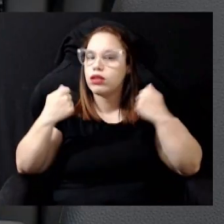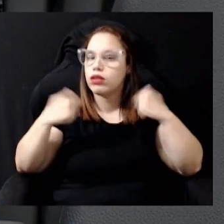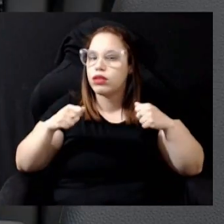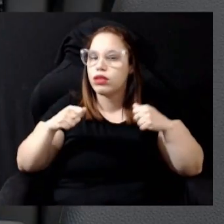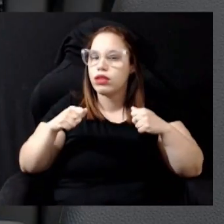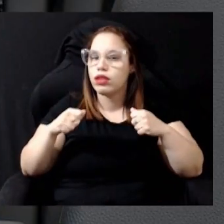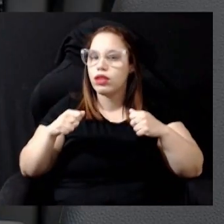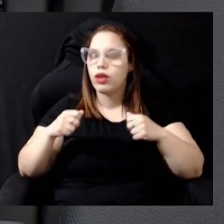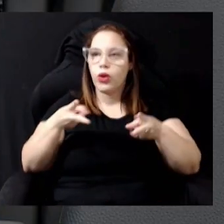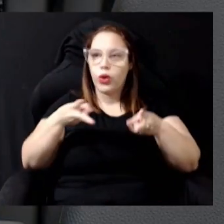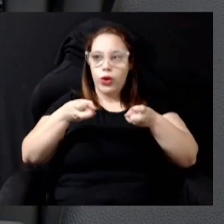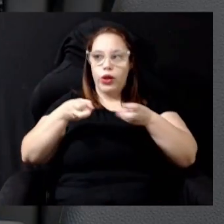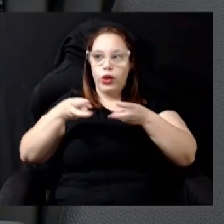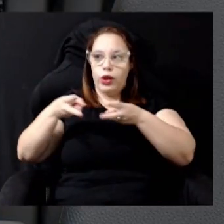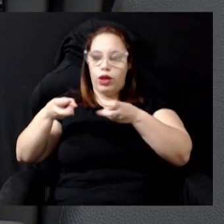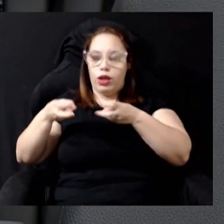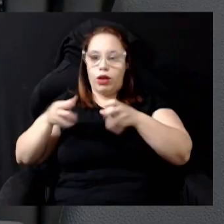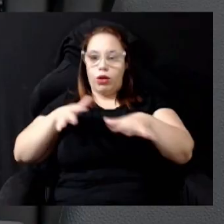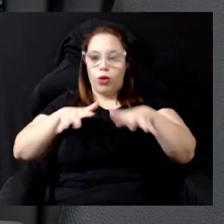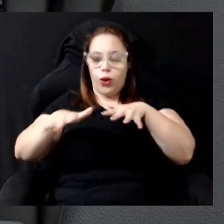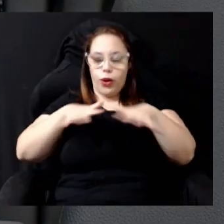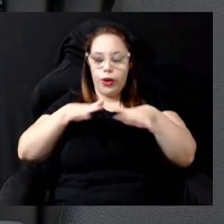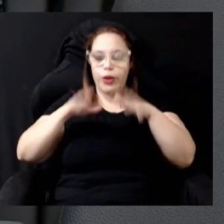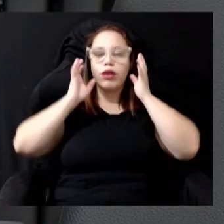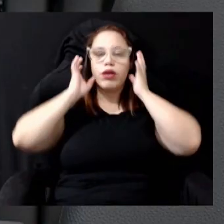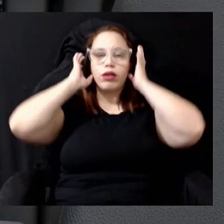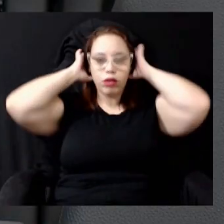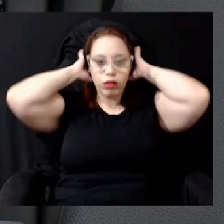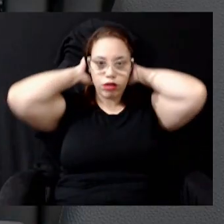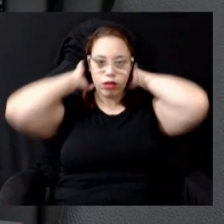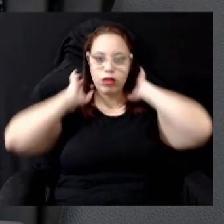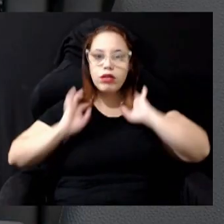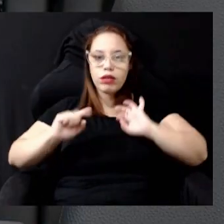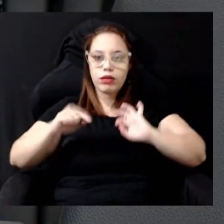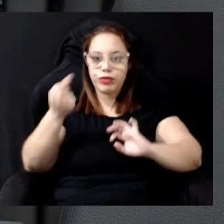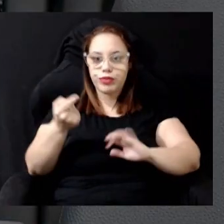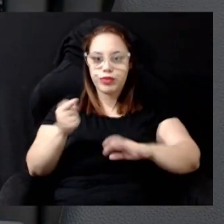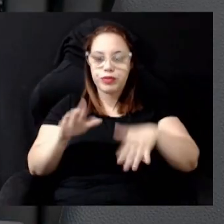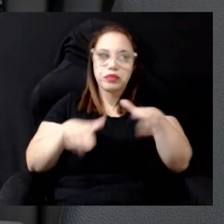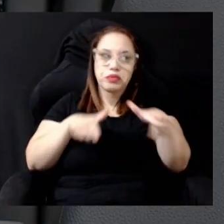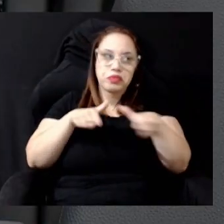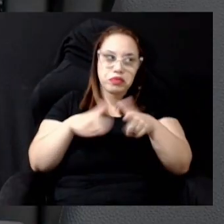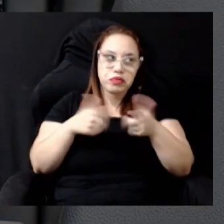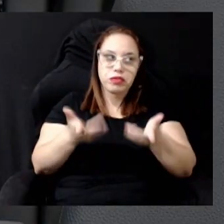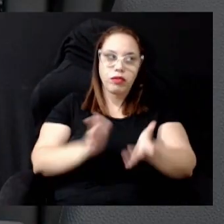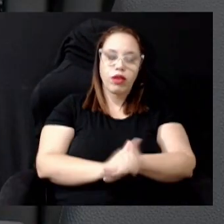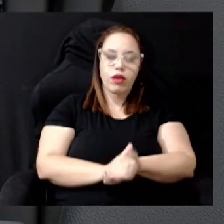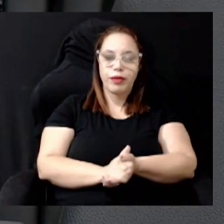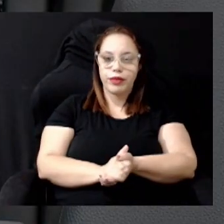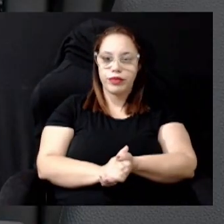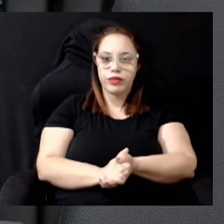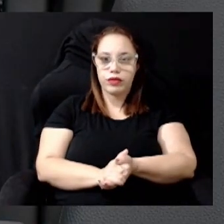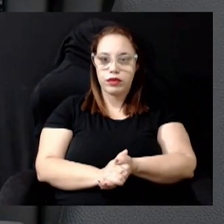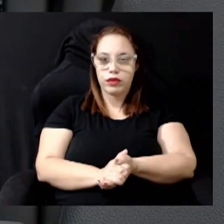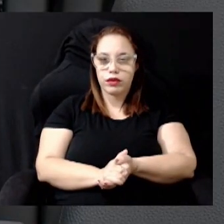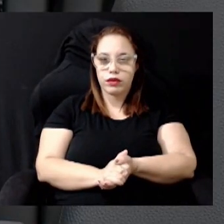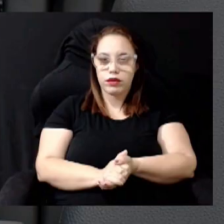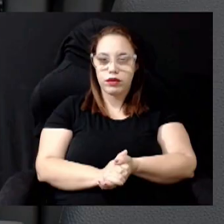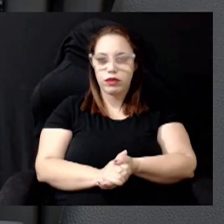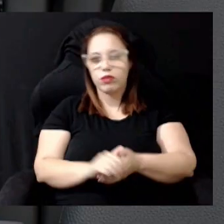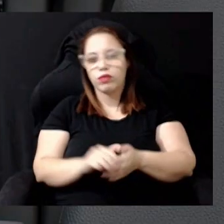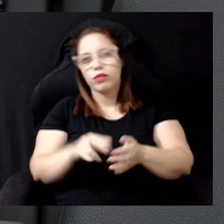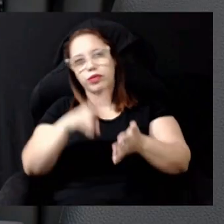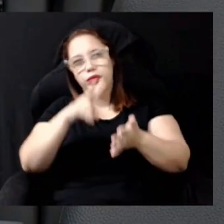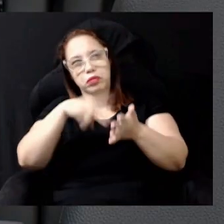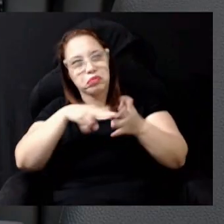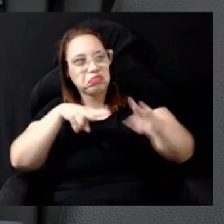e esse envolvimento. Eu acho que os próximos passos é, de fato, trabalhar, nosso modo de entender, com esse mapeamento muito bem feito